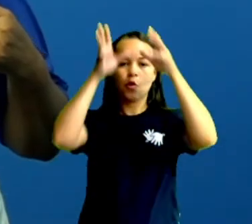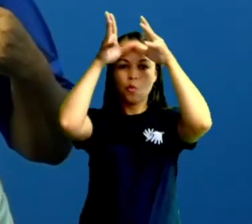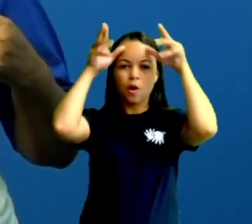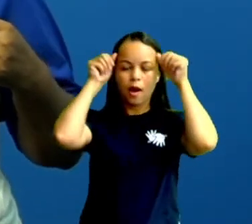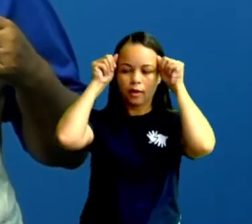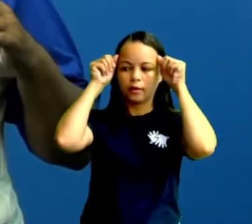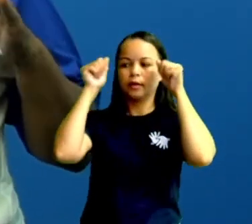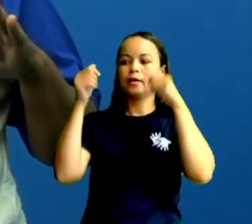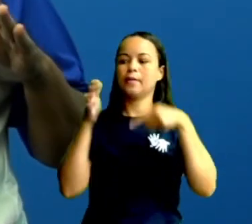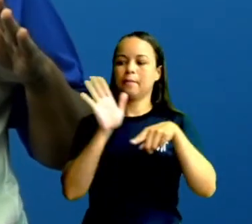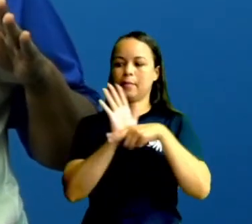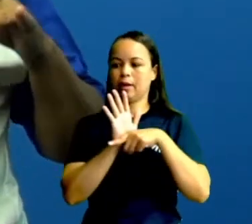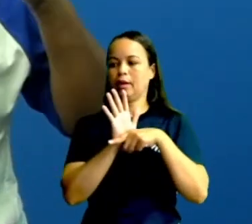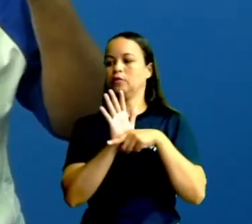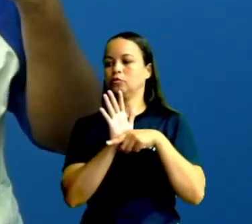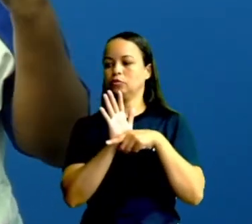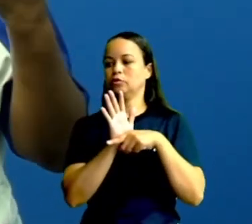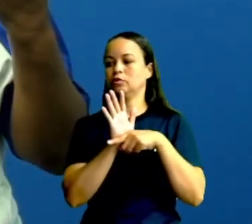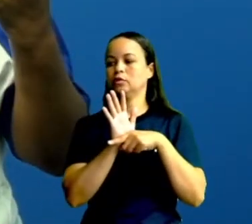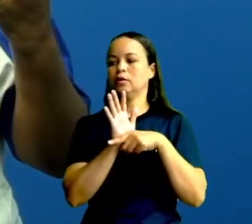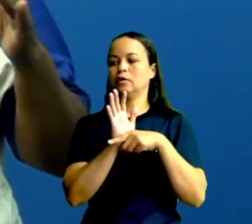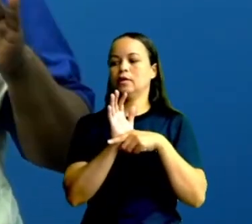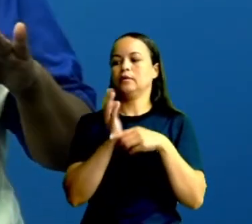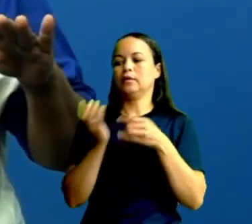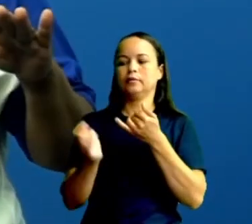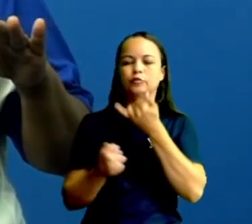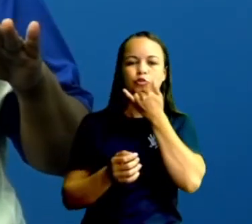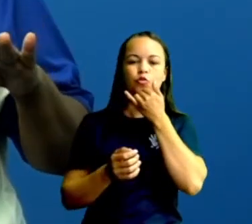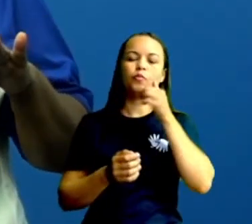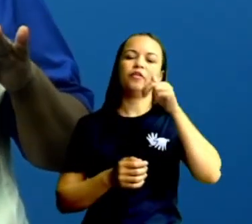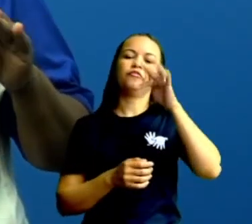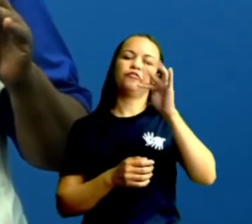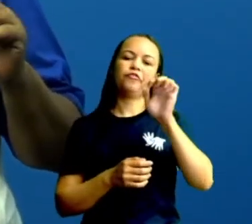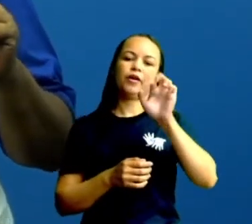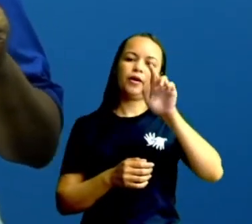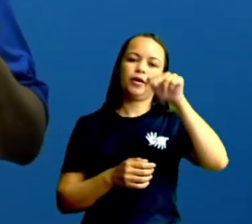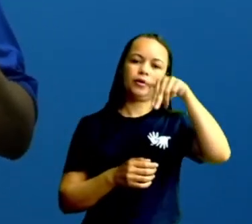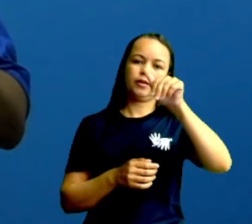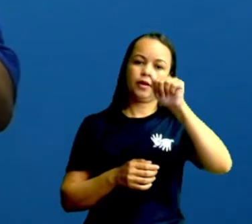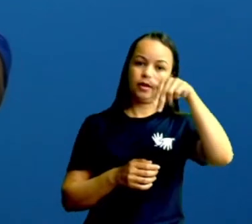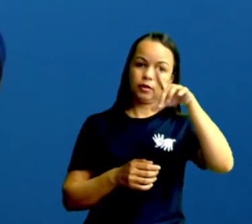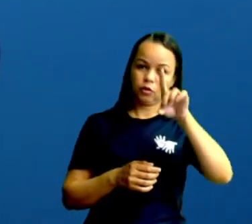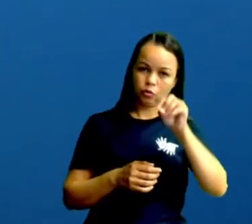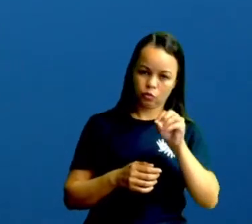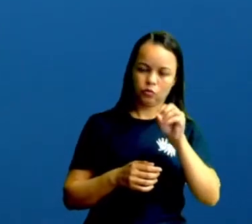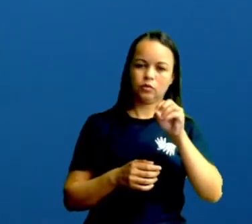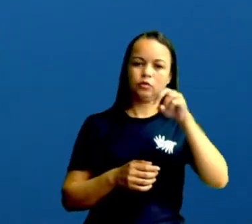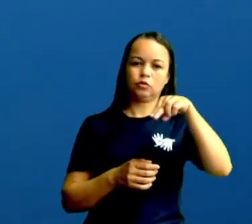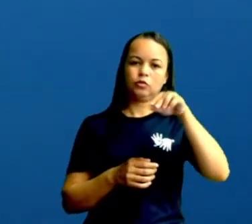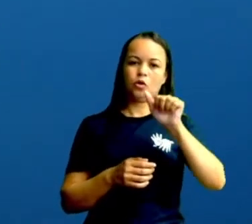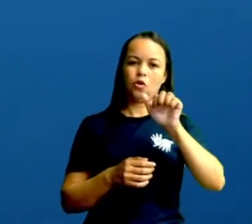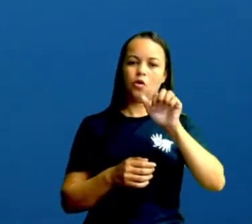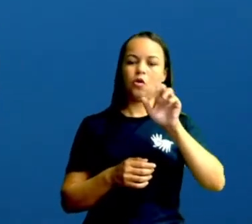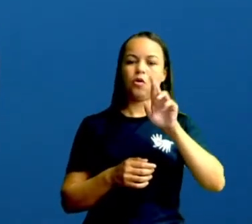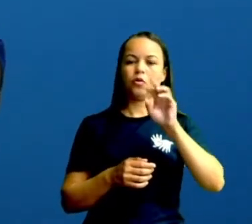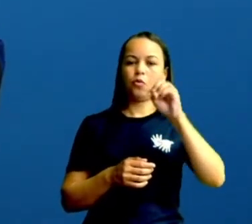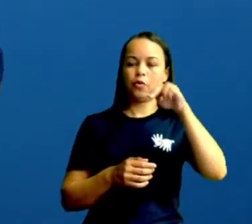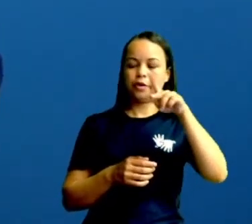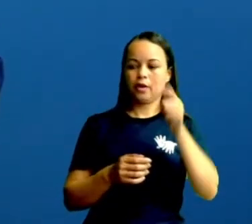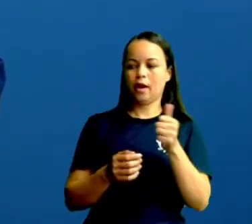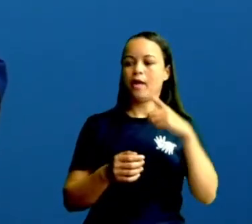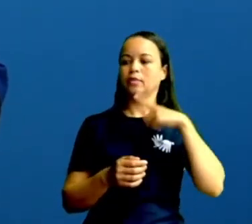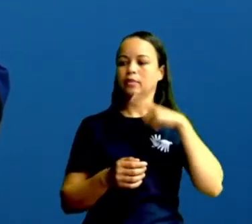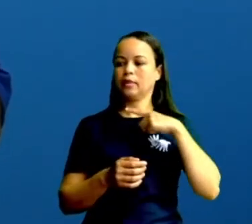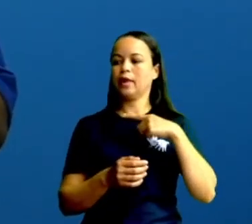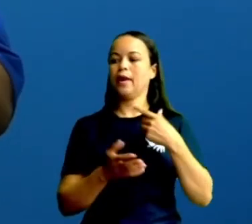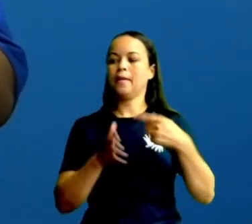interessante, não é? É por isso que quando se tem a prova do Enem, acho que vocês já ouviram falar, o pessoal que está terminando o ensino médio,